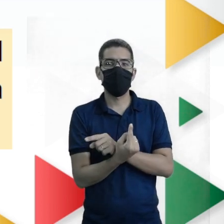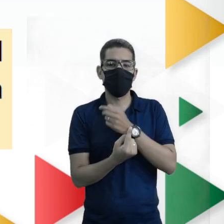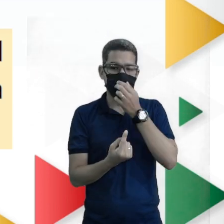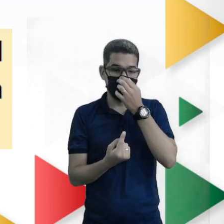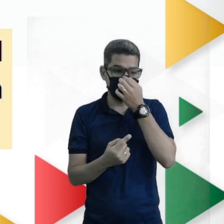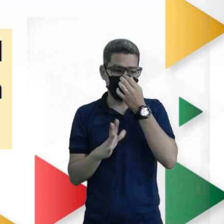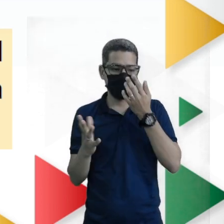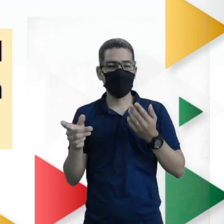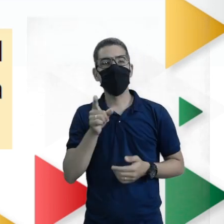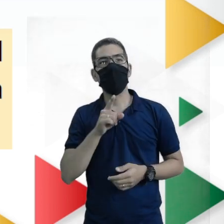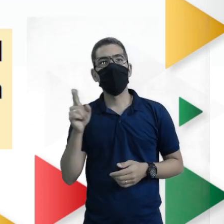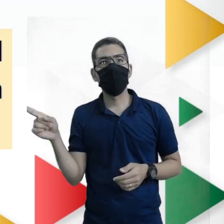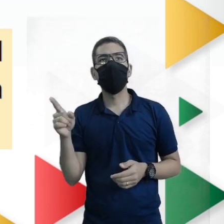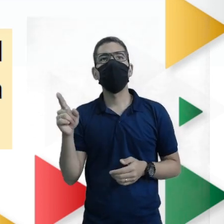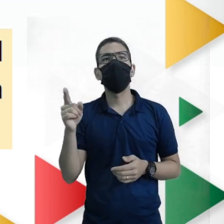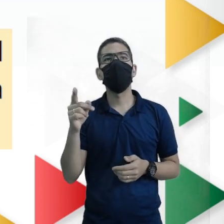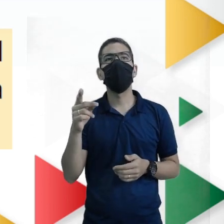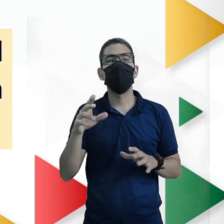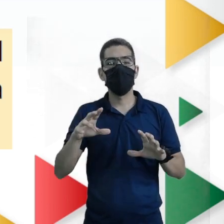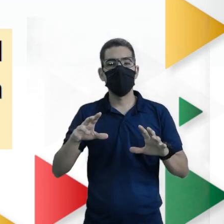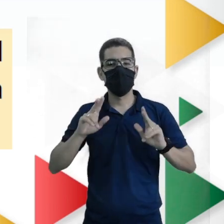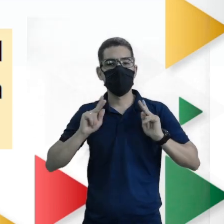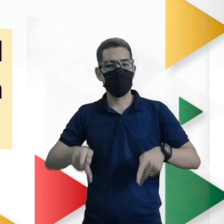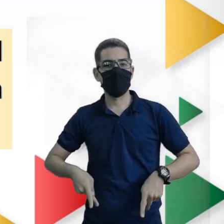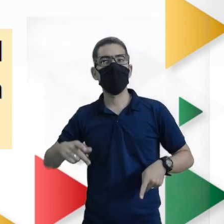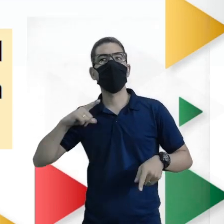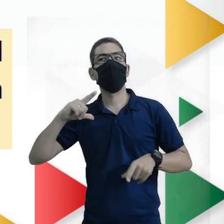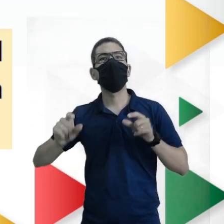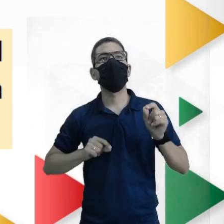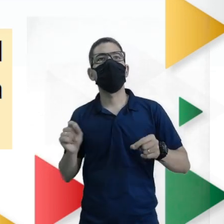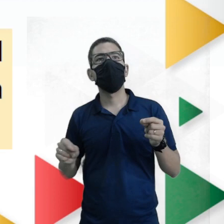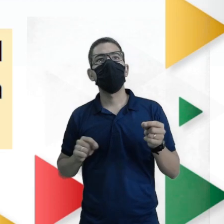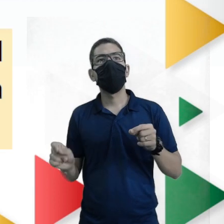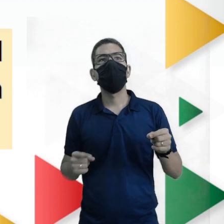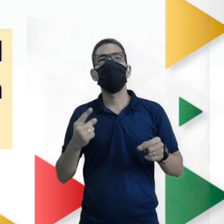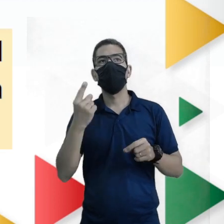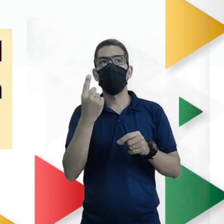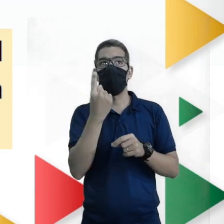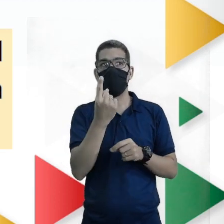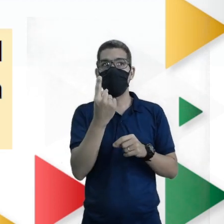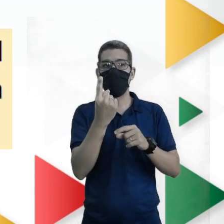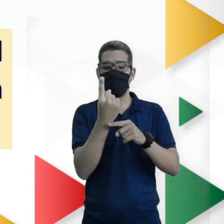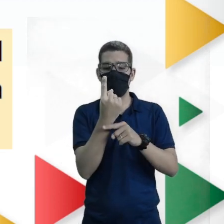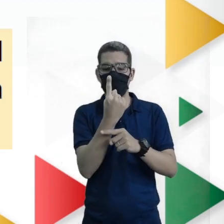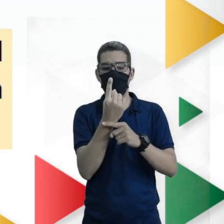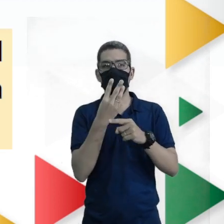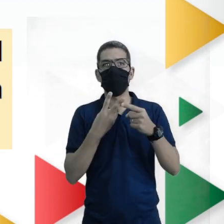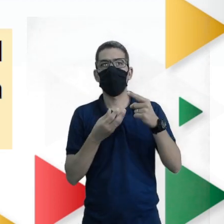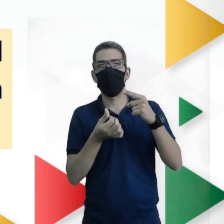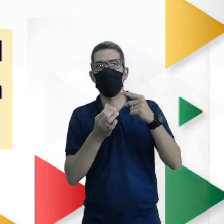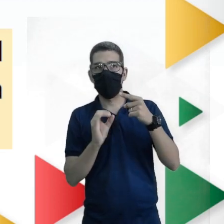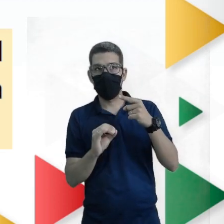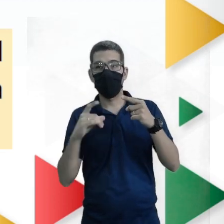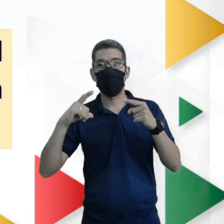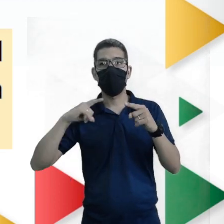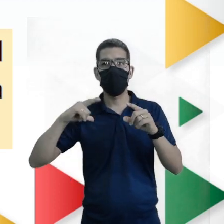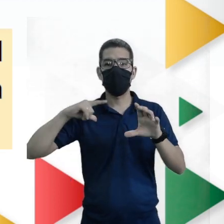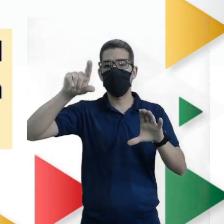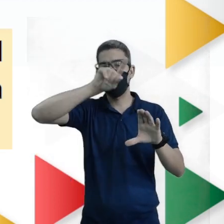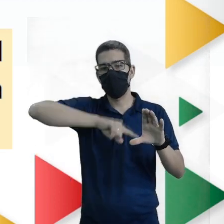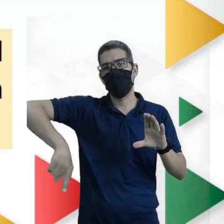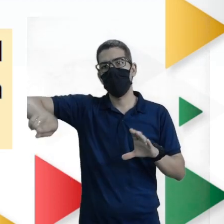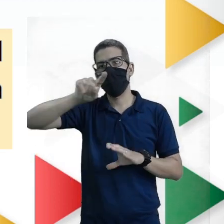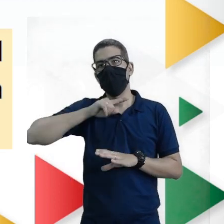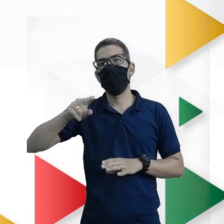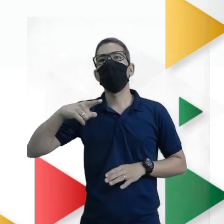esses povos, o Sol percorria o equivalente a 1 sobre 360 da órbita, e para eles era circular. Hoje nós